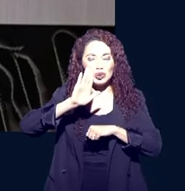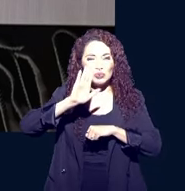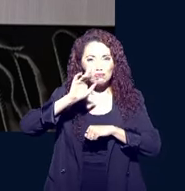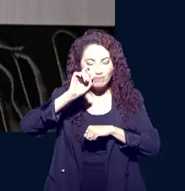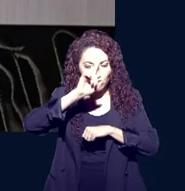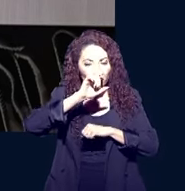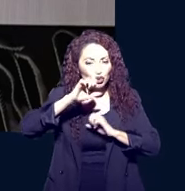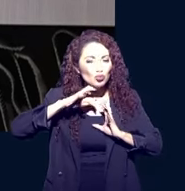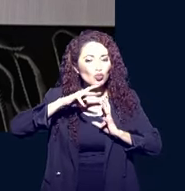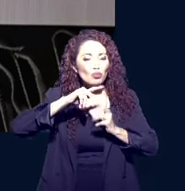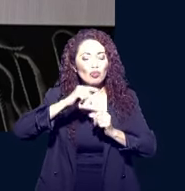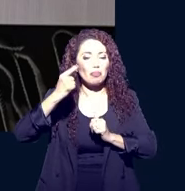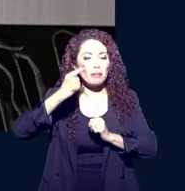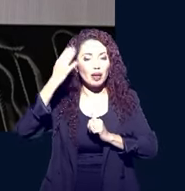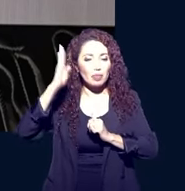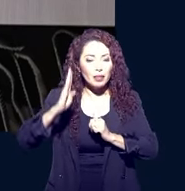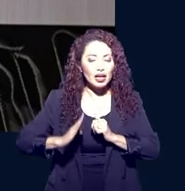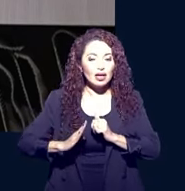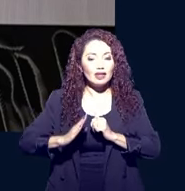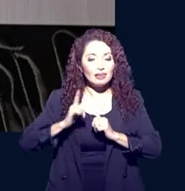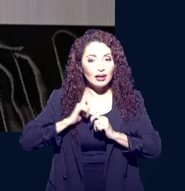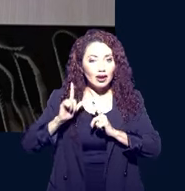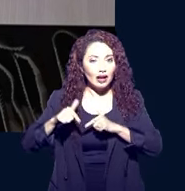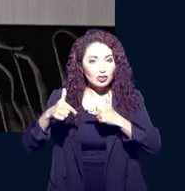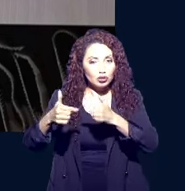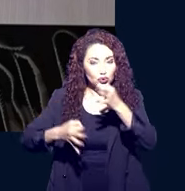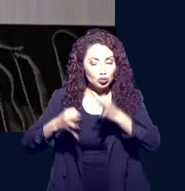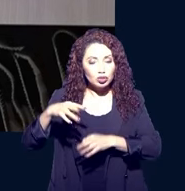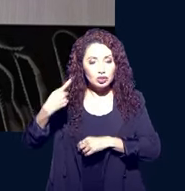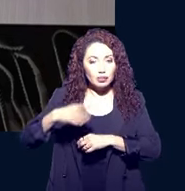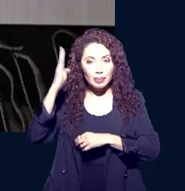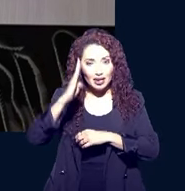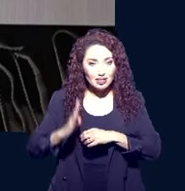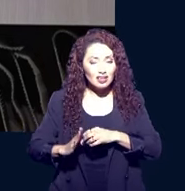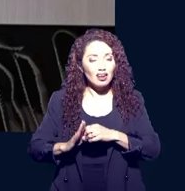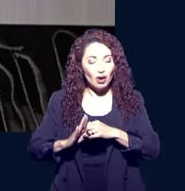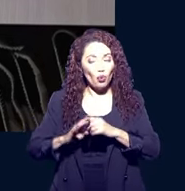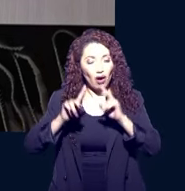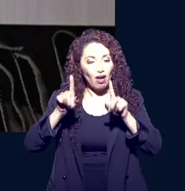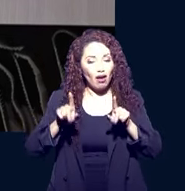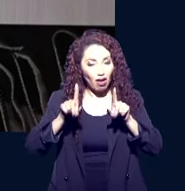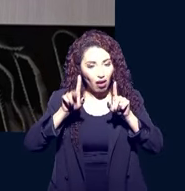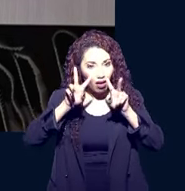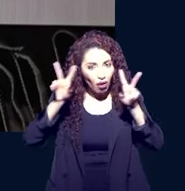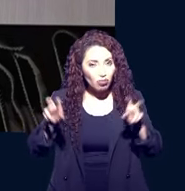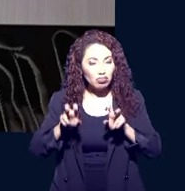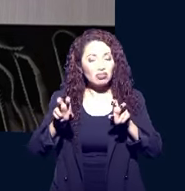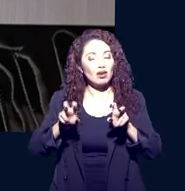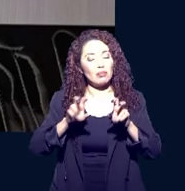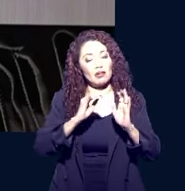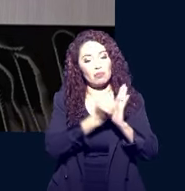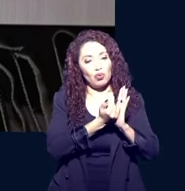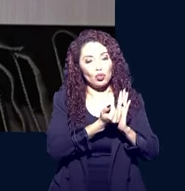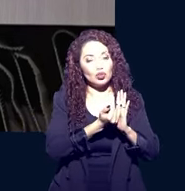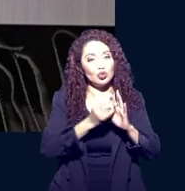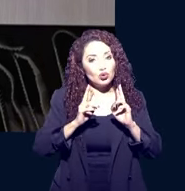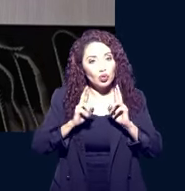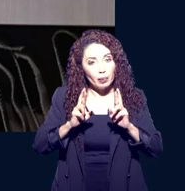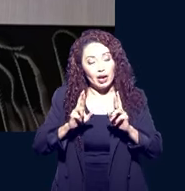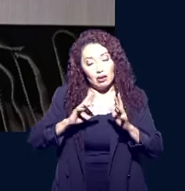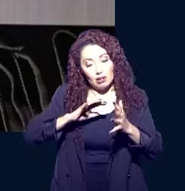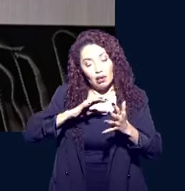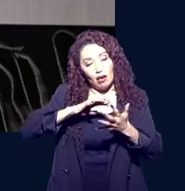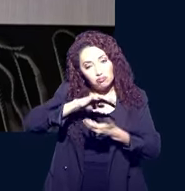cerca de 30% das ações da justiça brasileira tem natureza tributária eu espero que a simplificação da reforma tributária Melhore